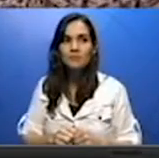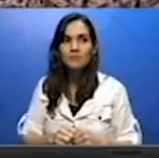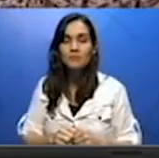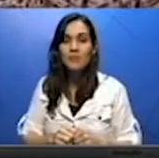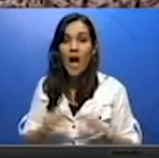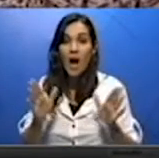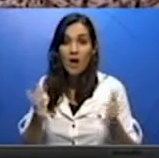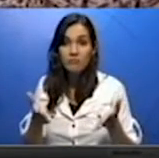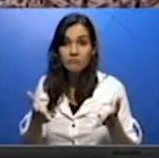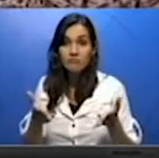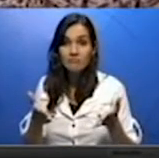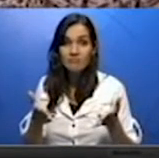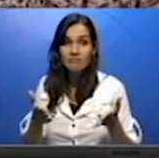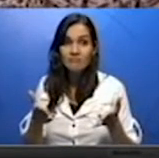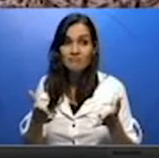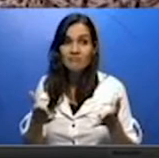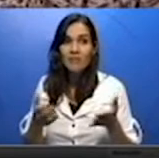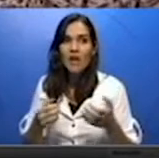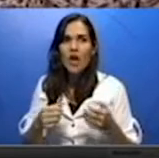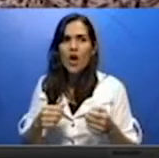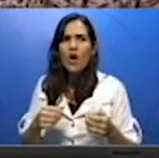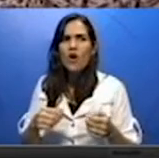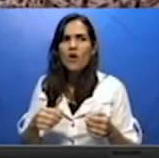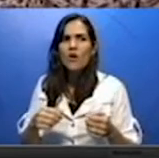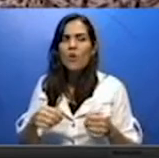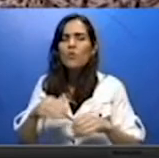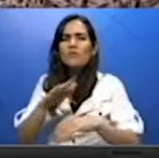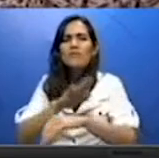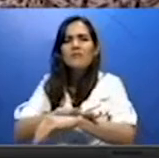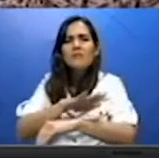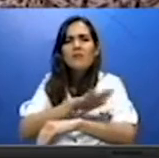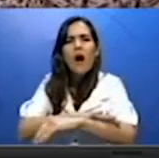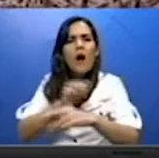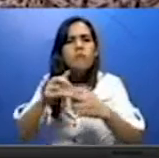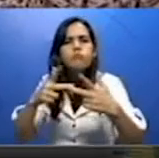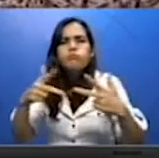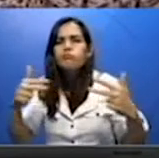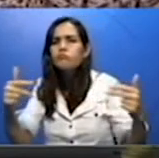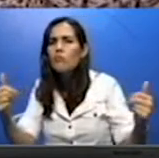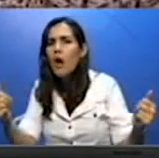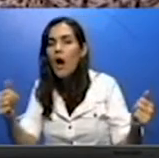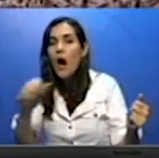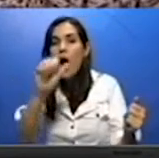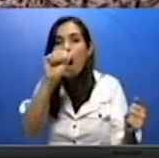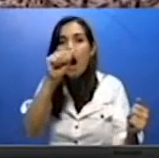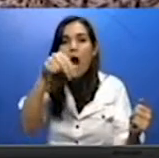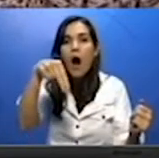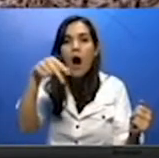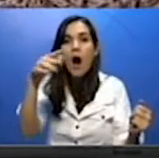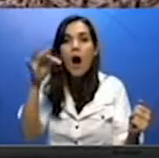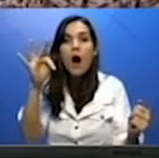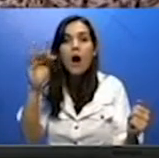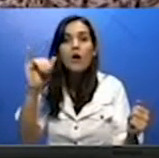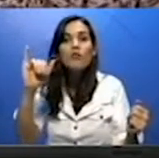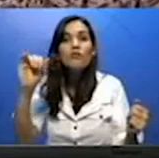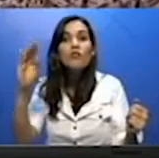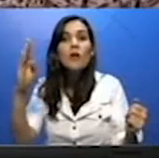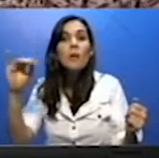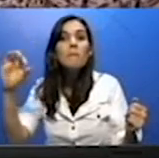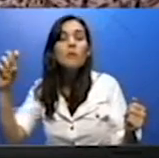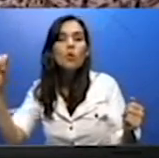e agora os anfíbios a primeiro grupo de animais e possivelmente habitaram a terra anf